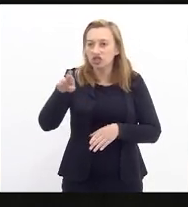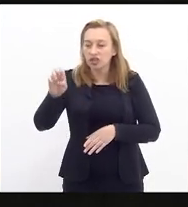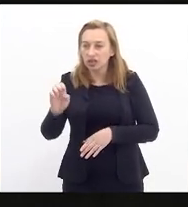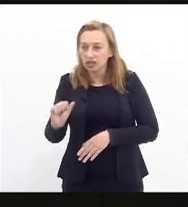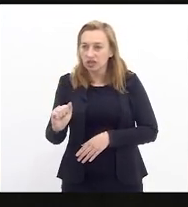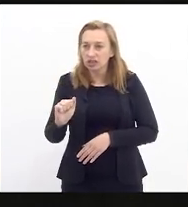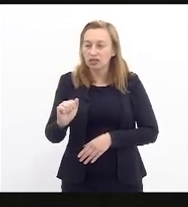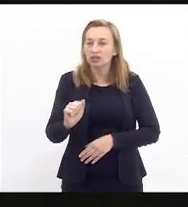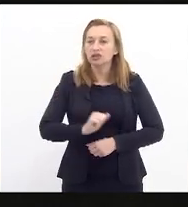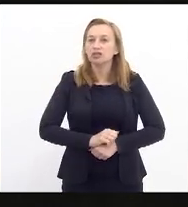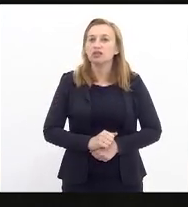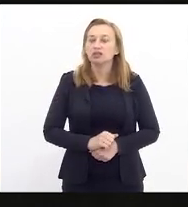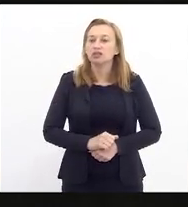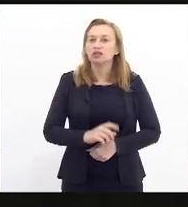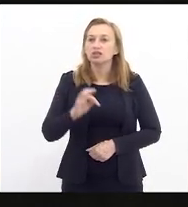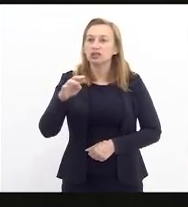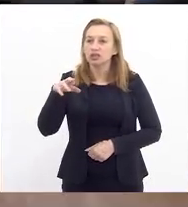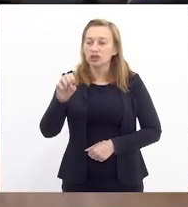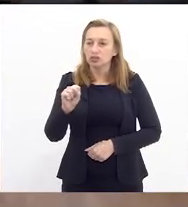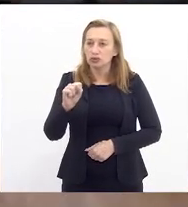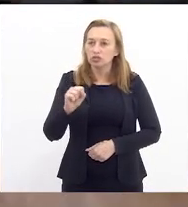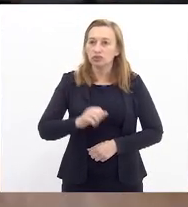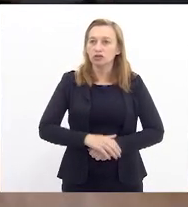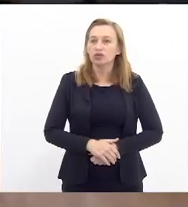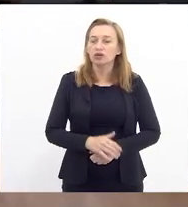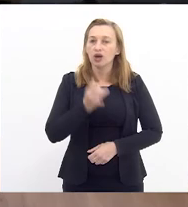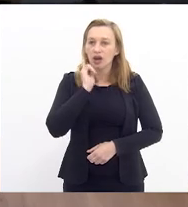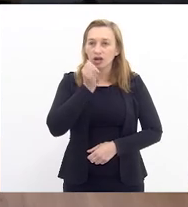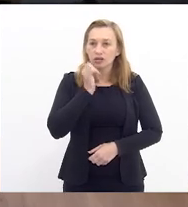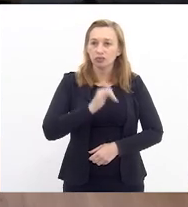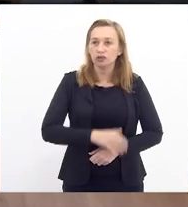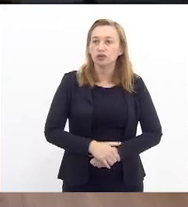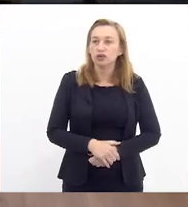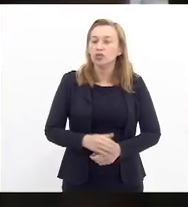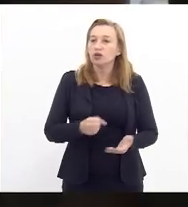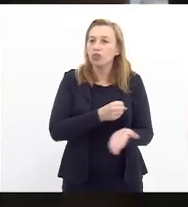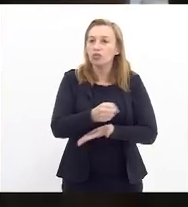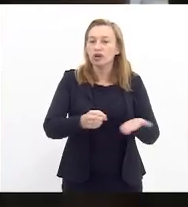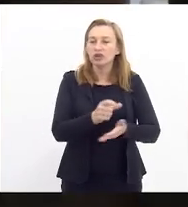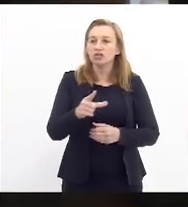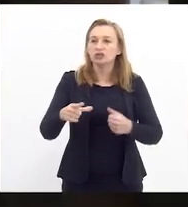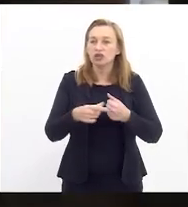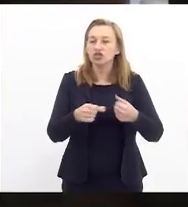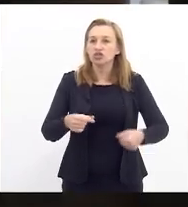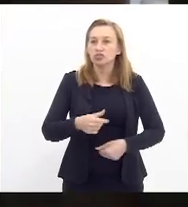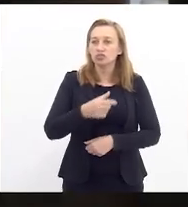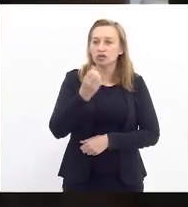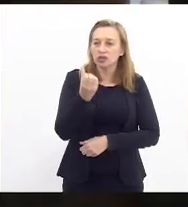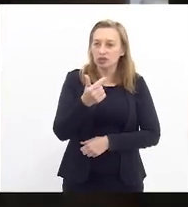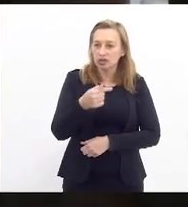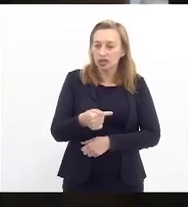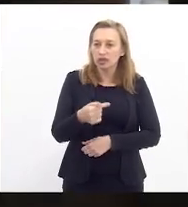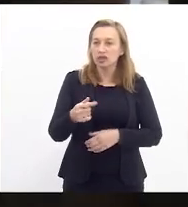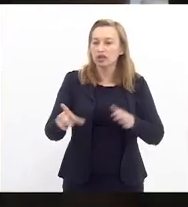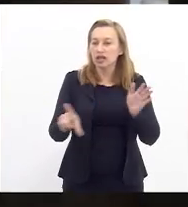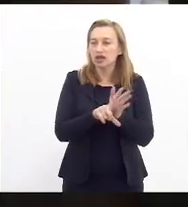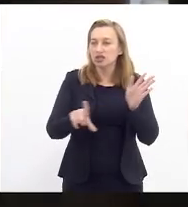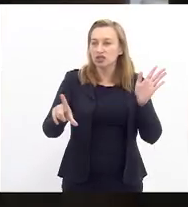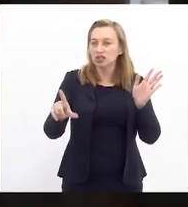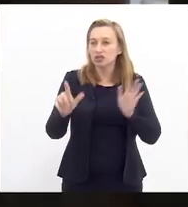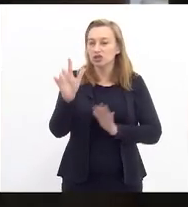Castro Santos Ferreira. Parecer do relator. Com base no artigo 7º da Lei Estadual